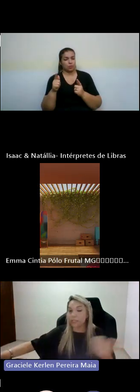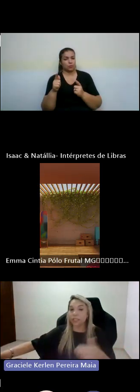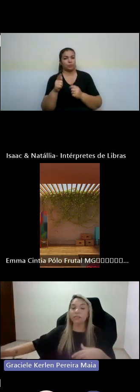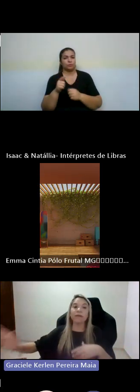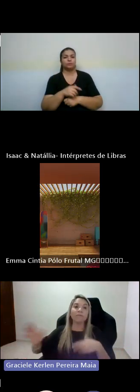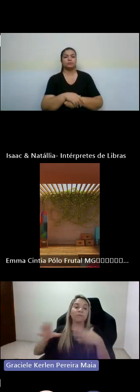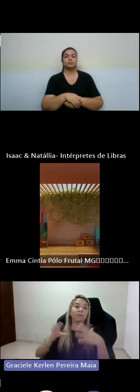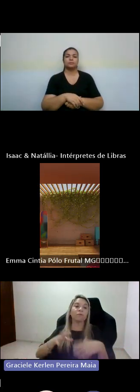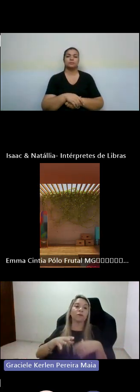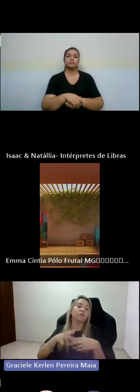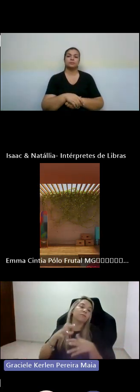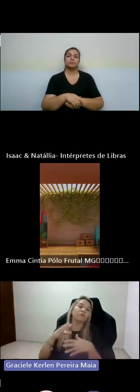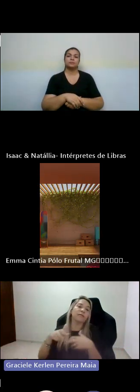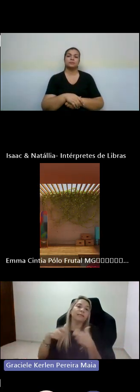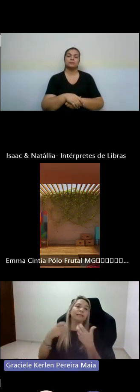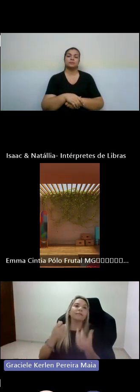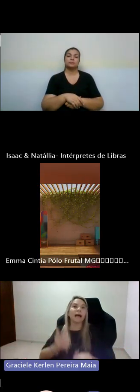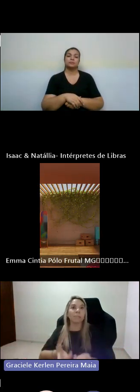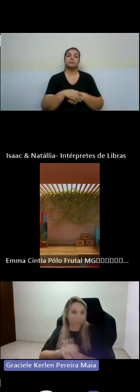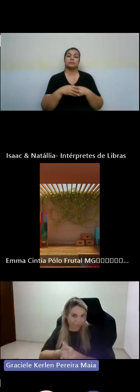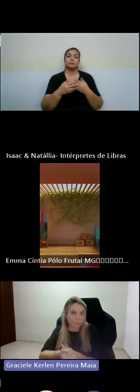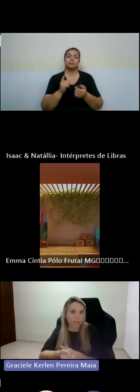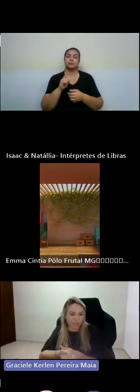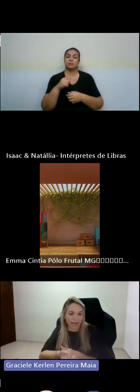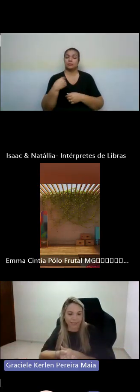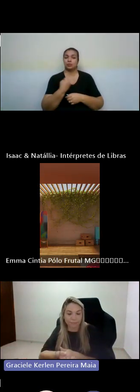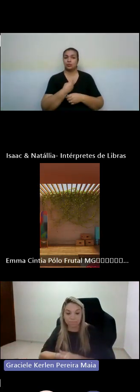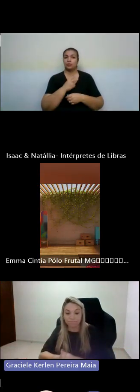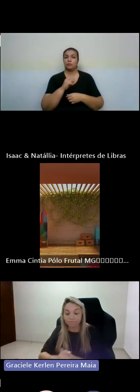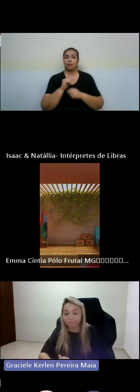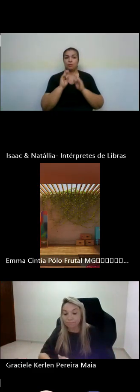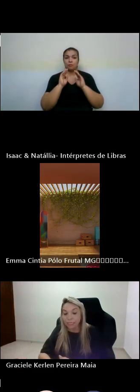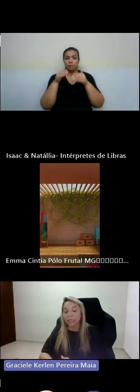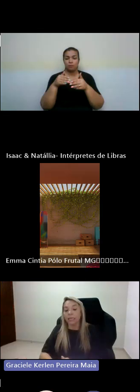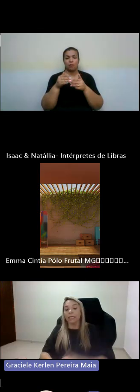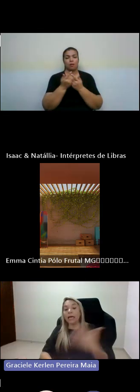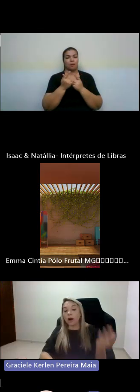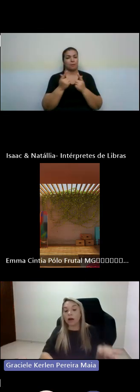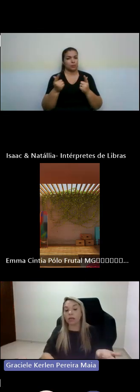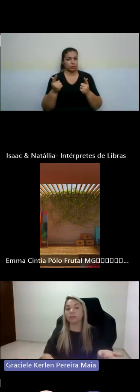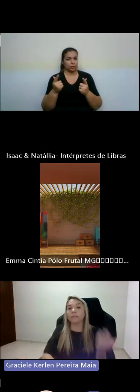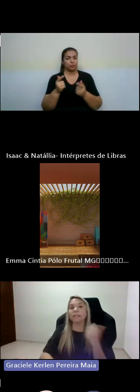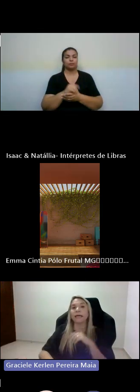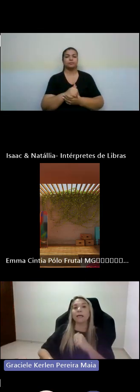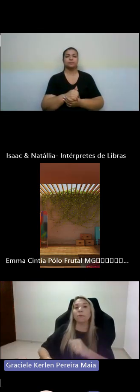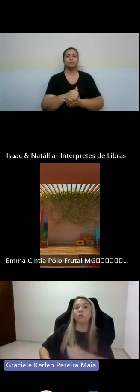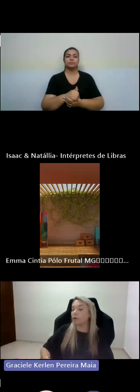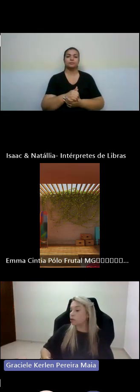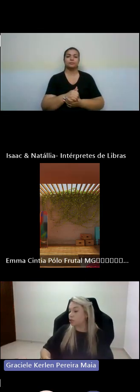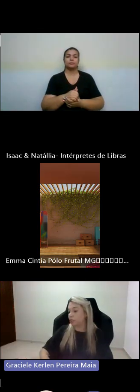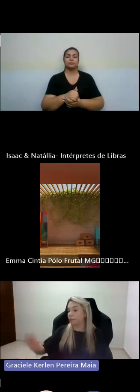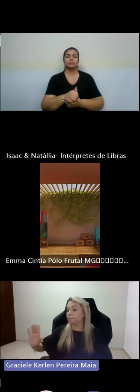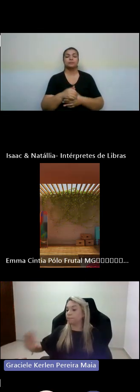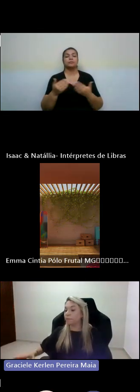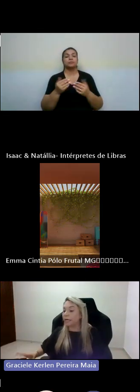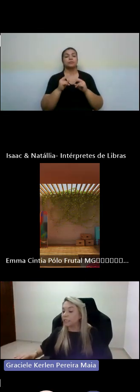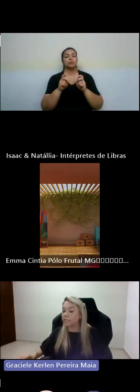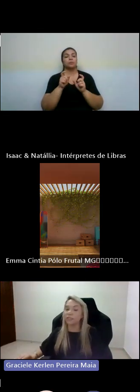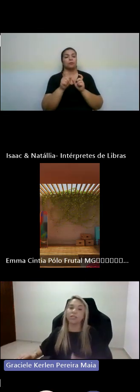E nós vamos nos atentar para as gramaticais. E agora nós vamos entrar na